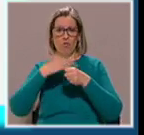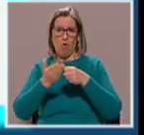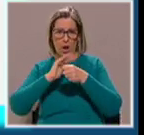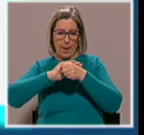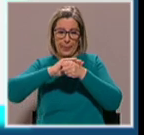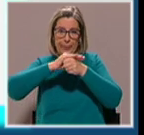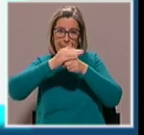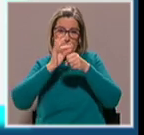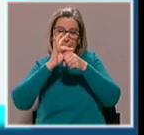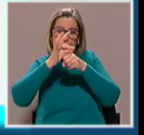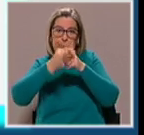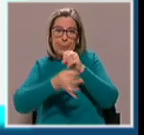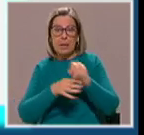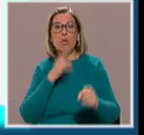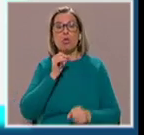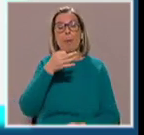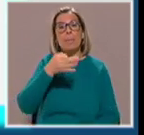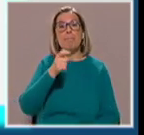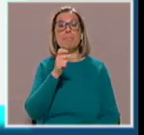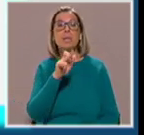membrana denominada pericárdio.